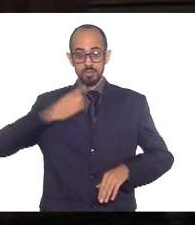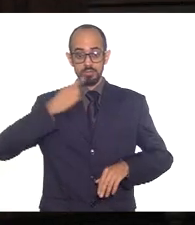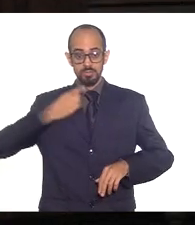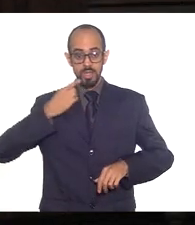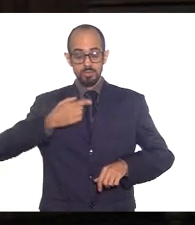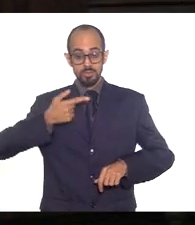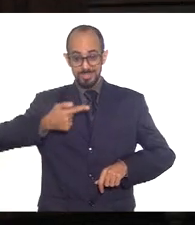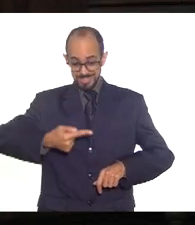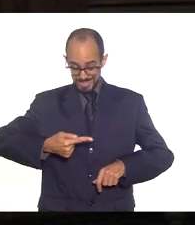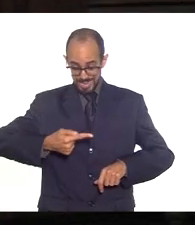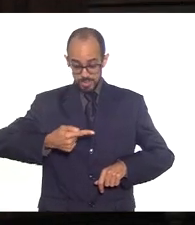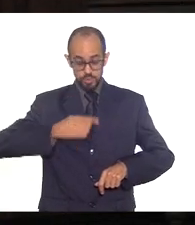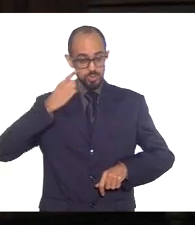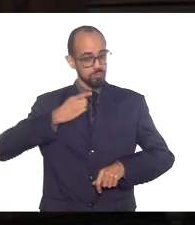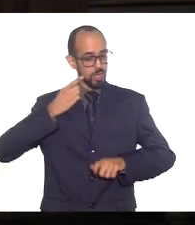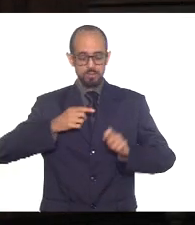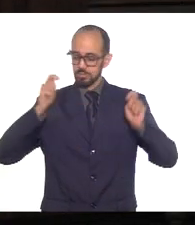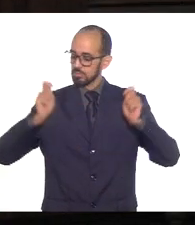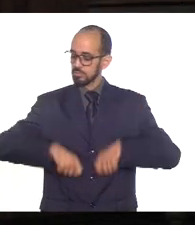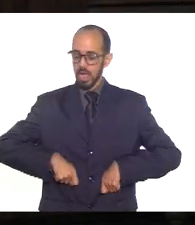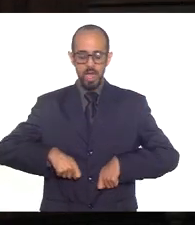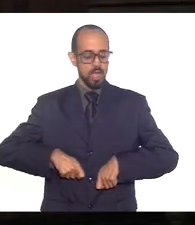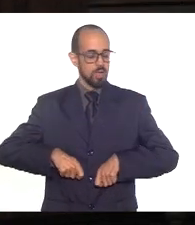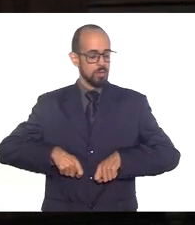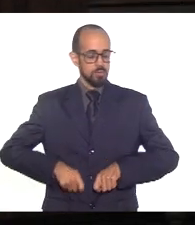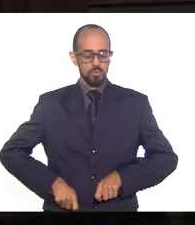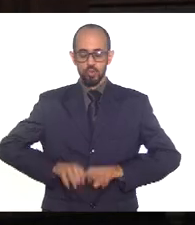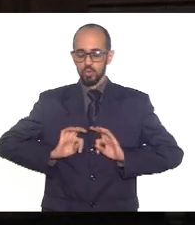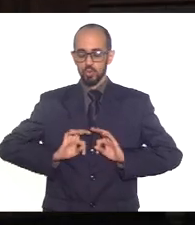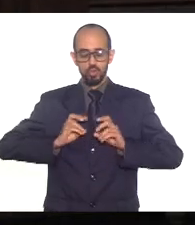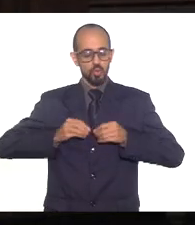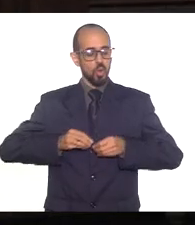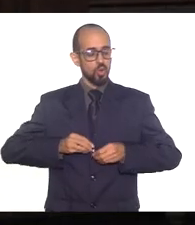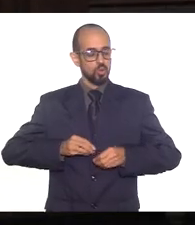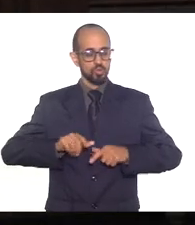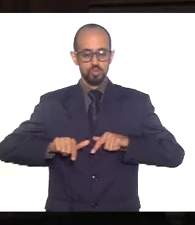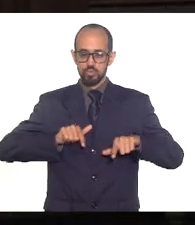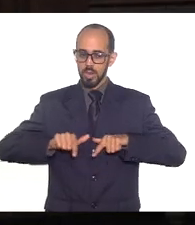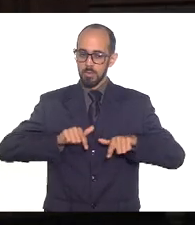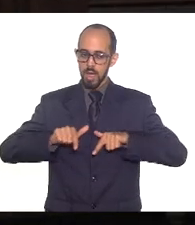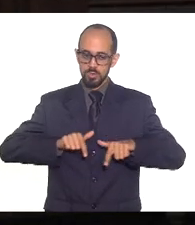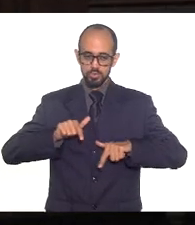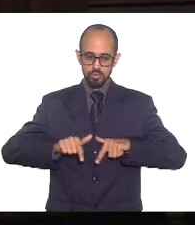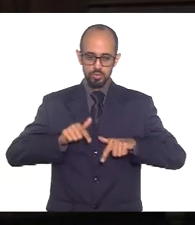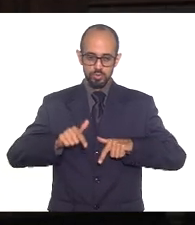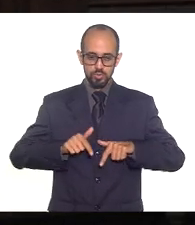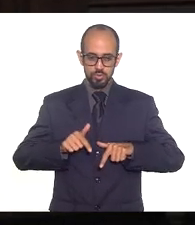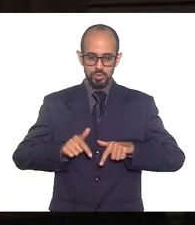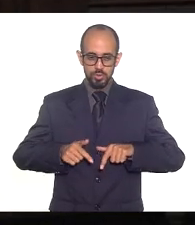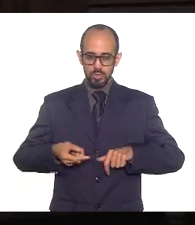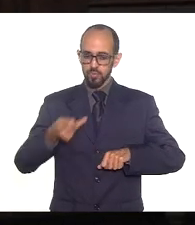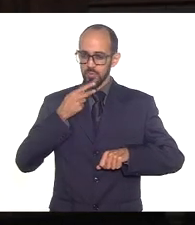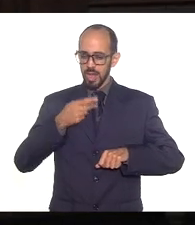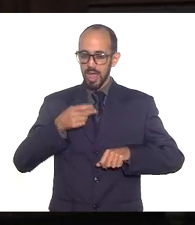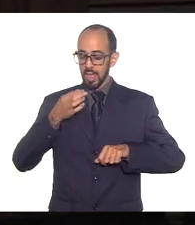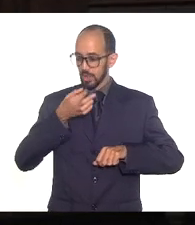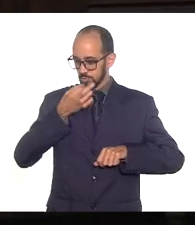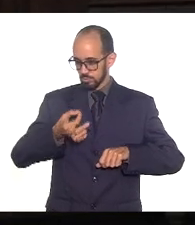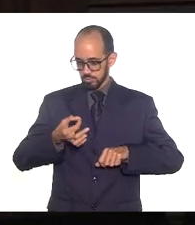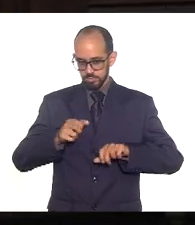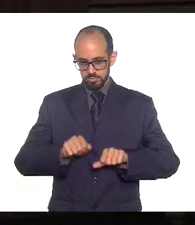desse volume imenso de projetos e Ah e não a faixa da parecer em plenário